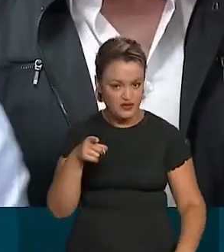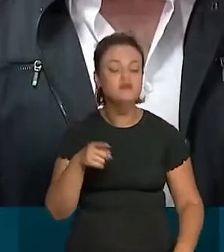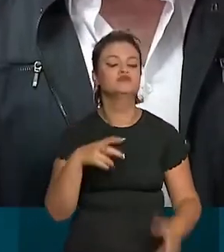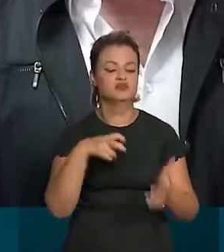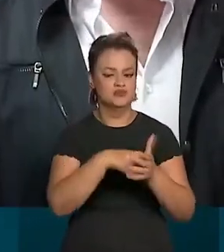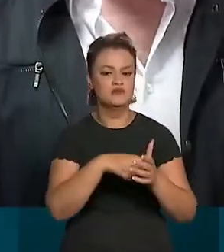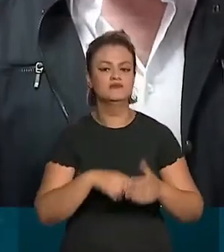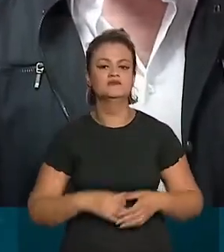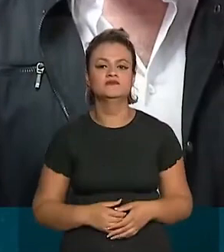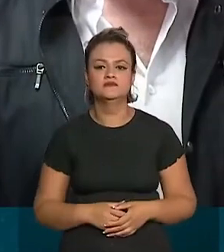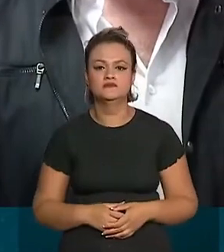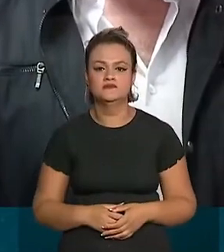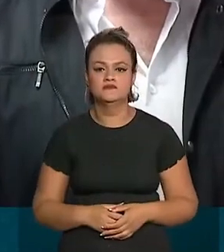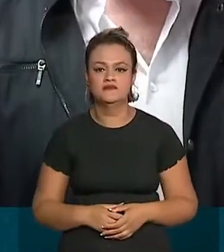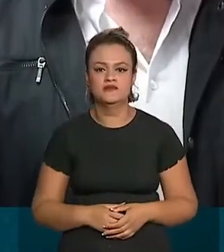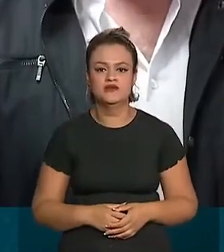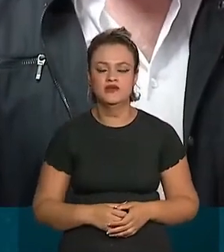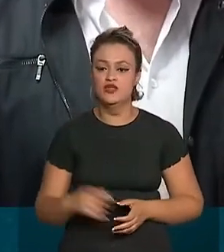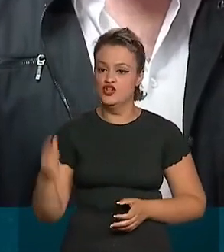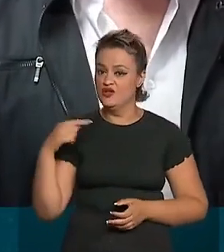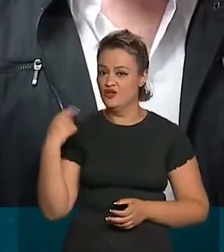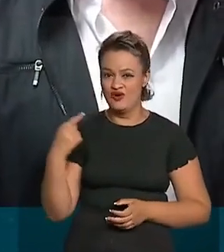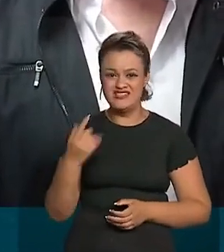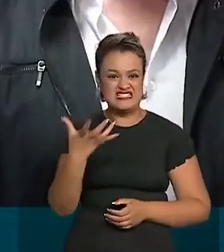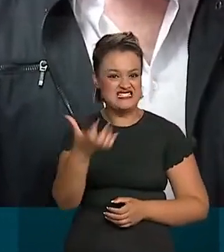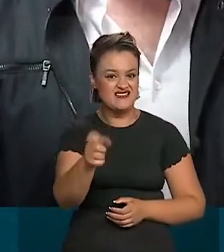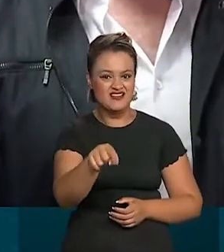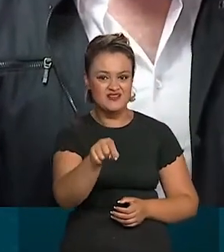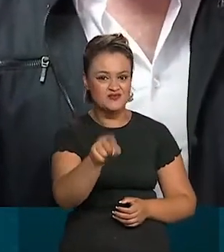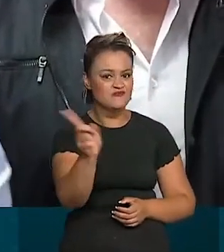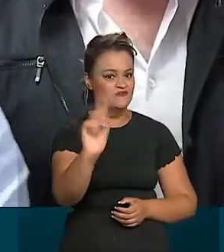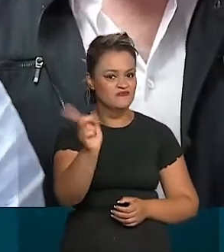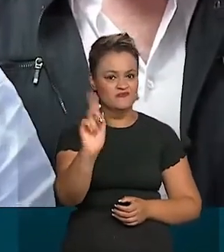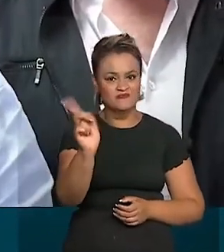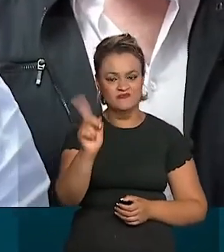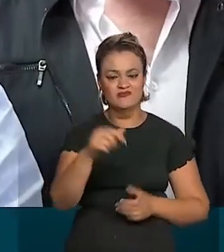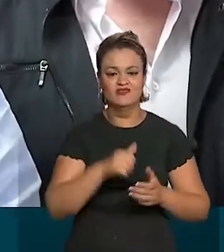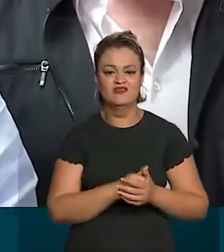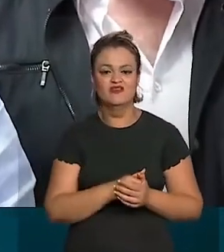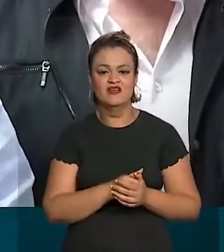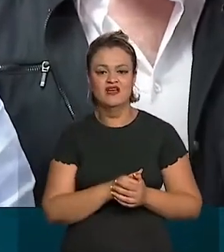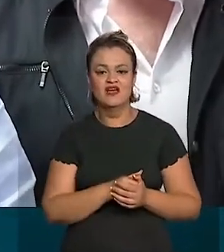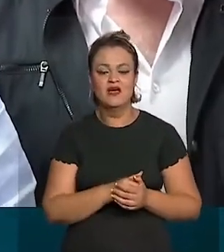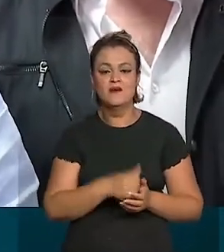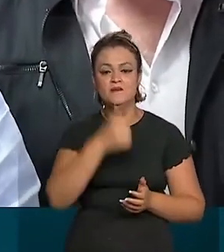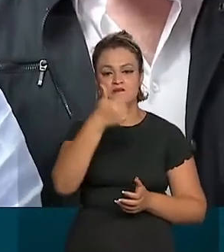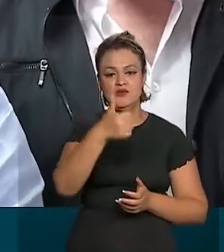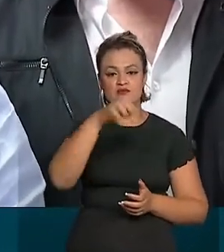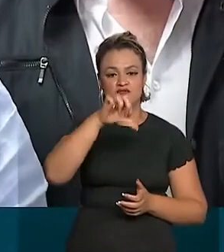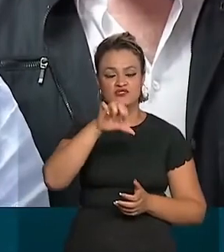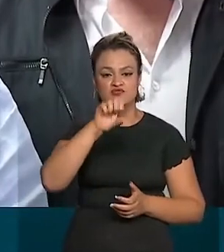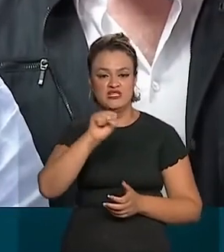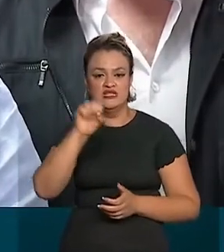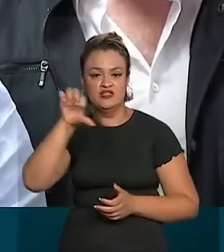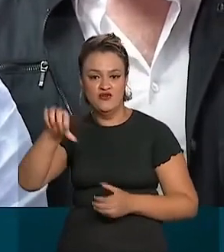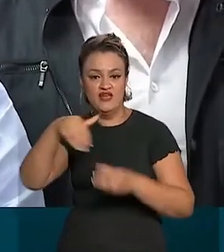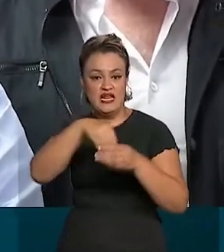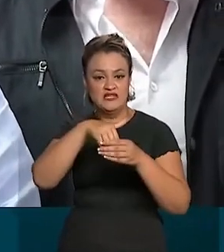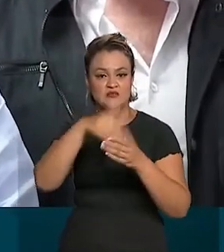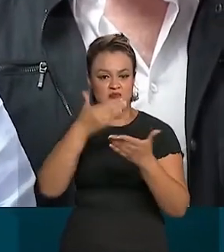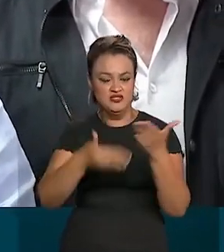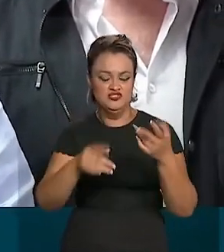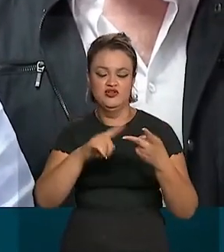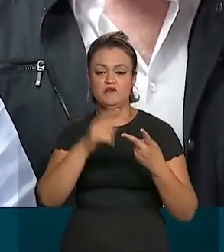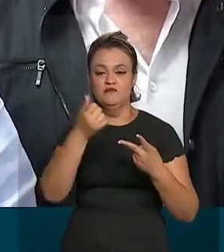também será punido. Nós não vamos admitir. Vocês sabem que eu perdi eleições em 89, eu perdi eleição